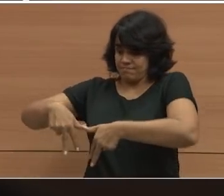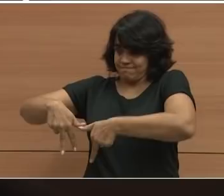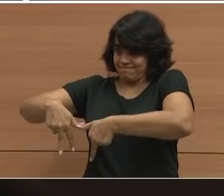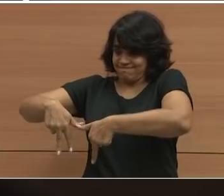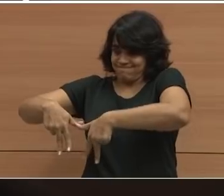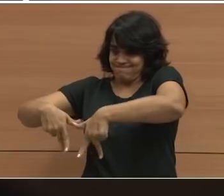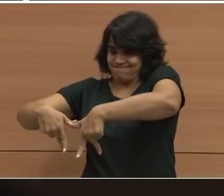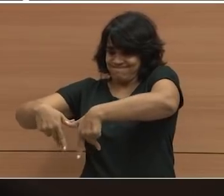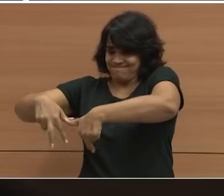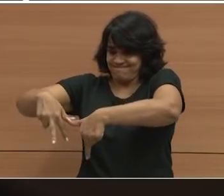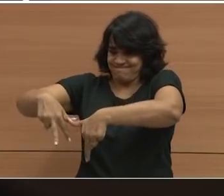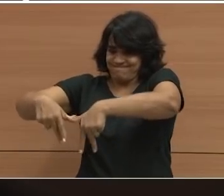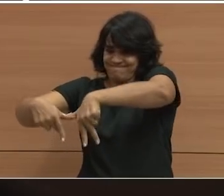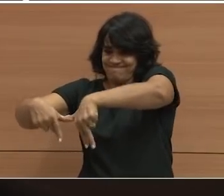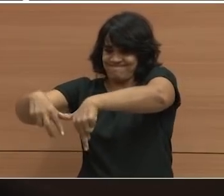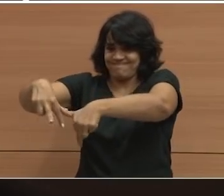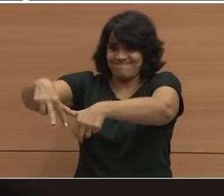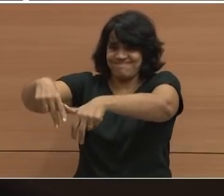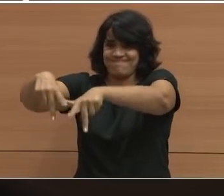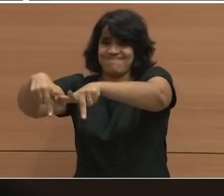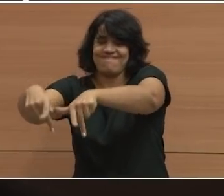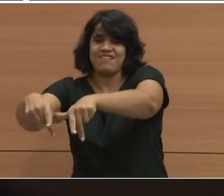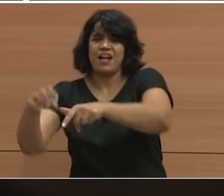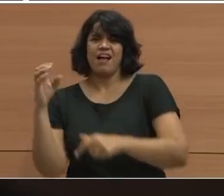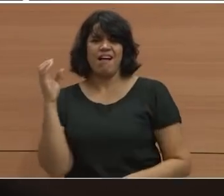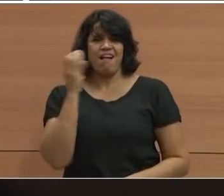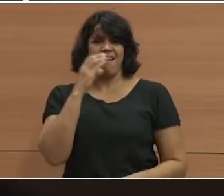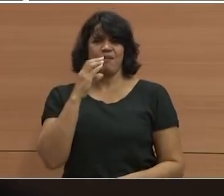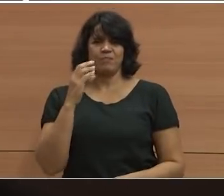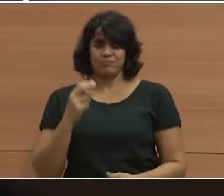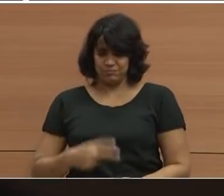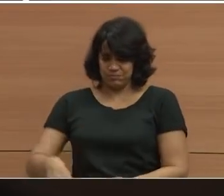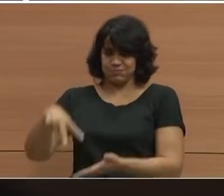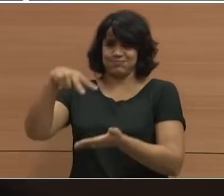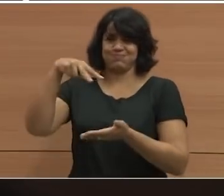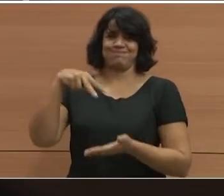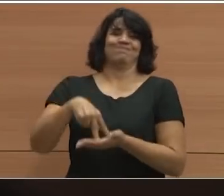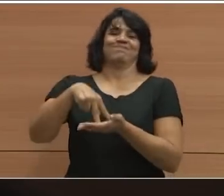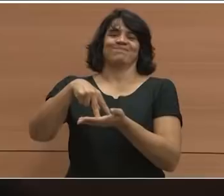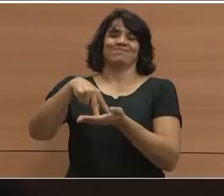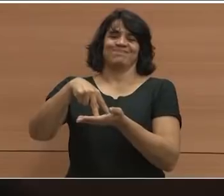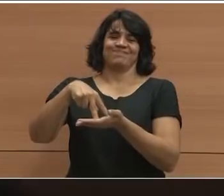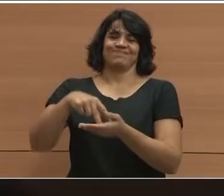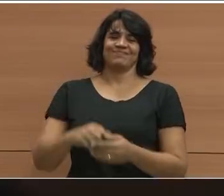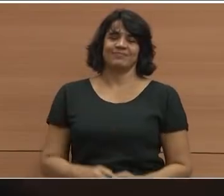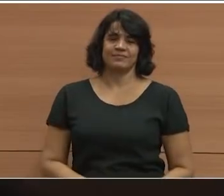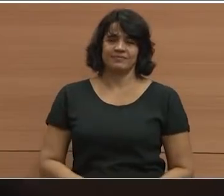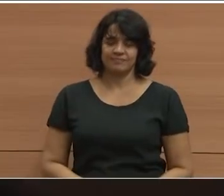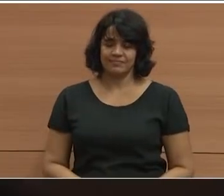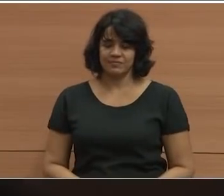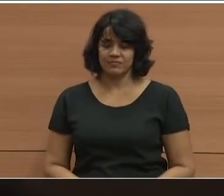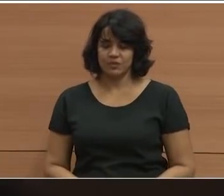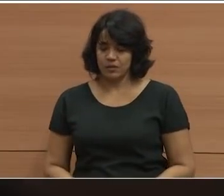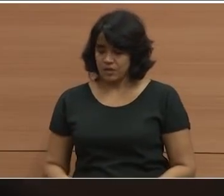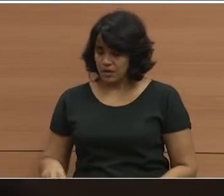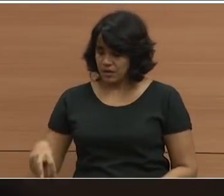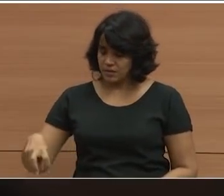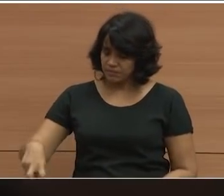pés e tornozelos se firmaram. E de um salto se pôs em